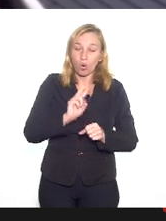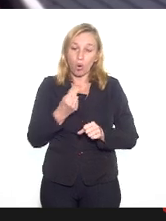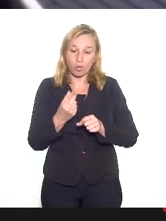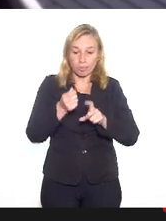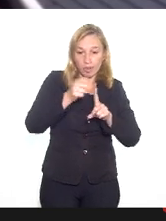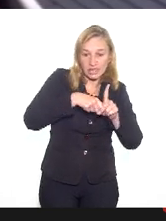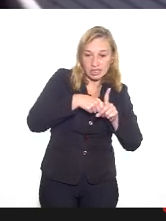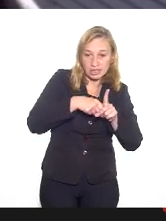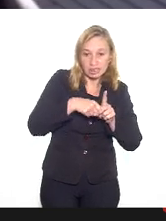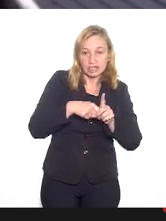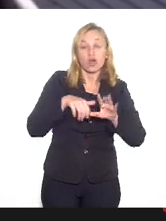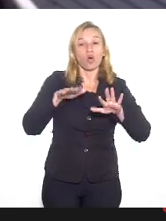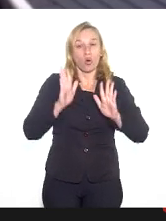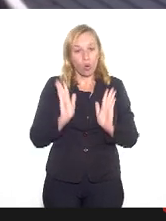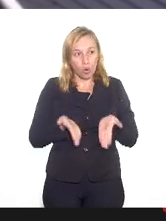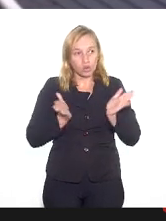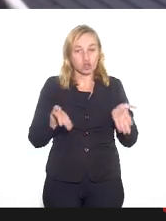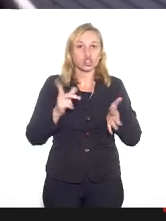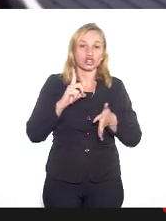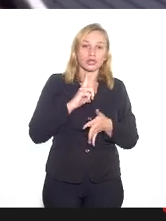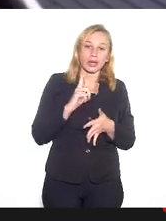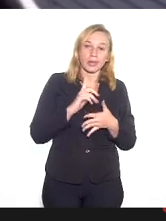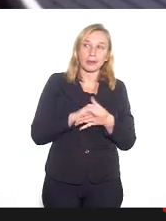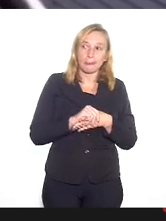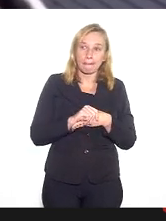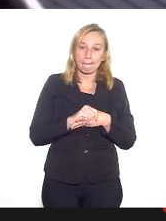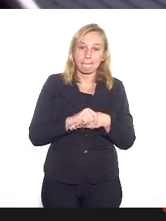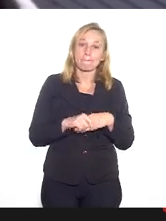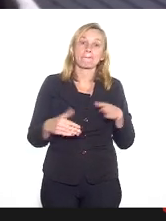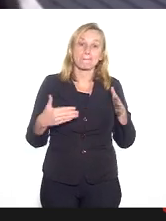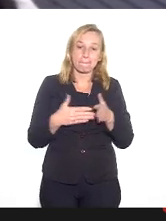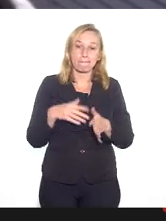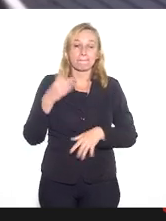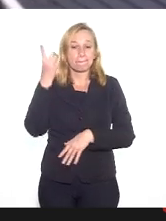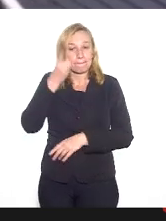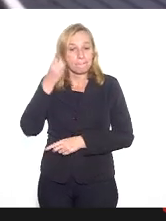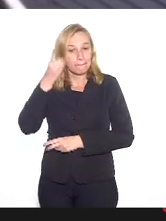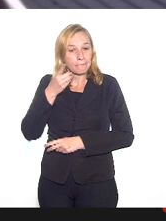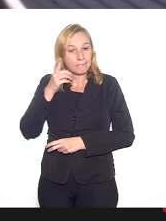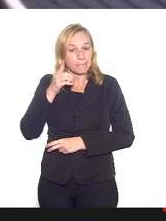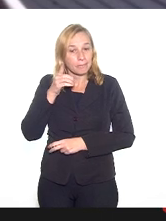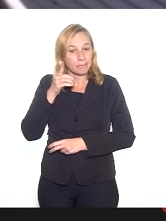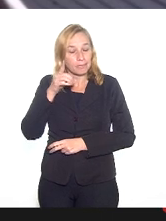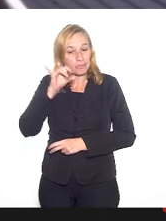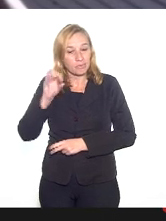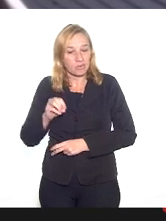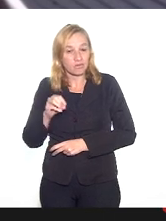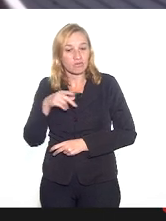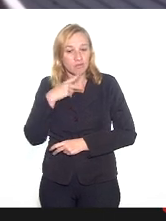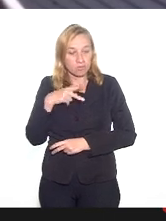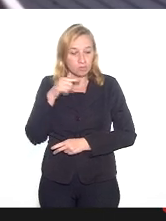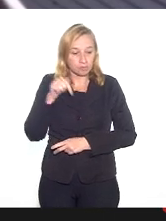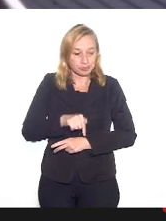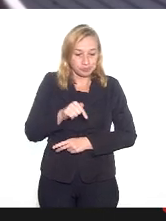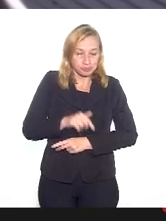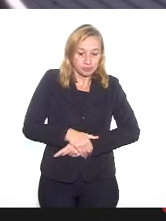hoje a gente tem uma... Até o deputado Marcelo Dino colocou